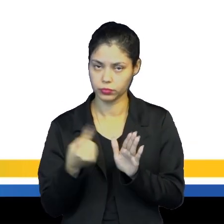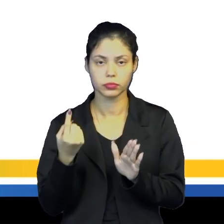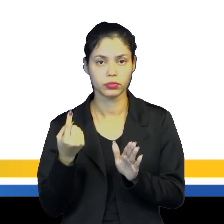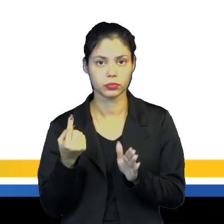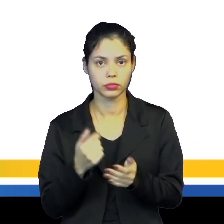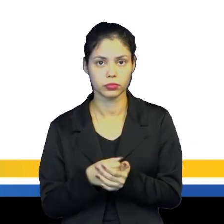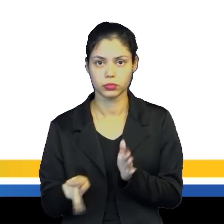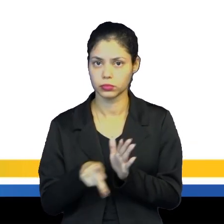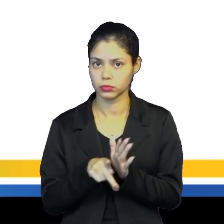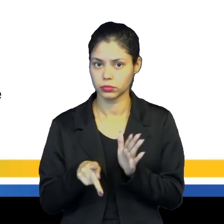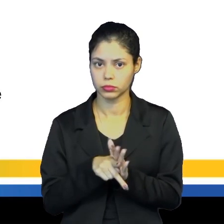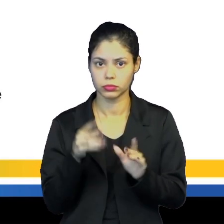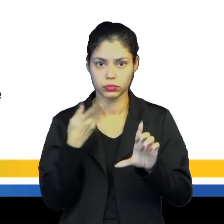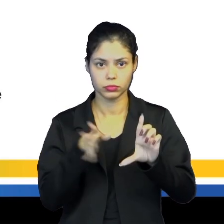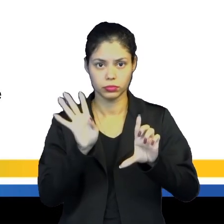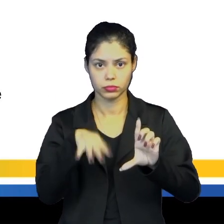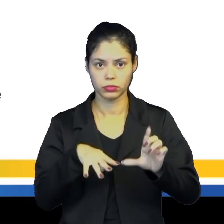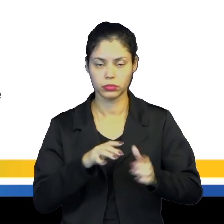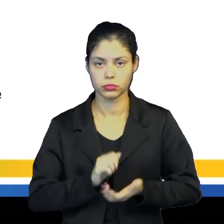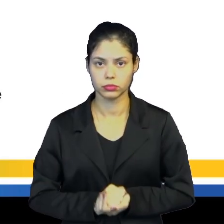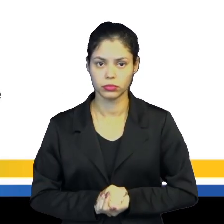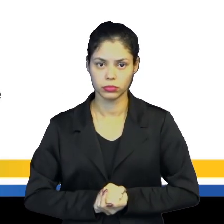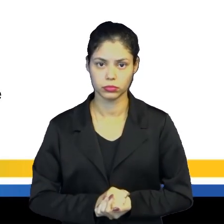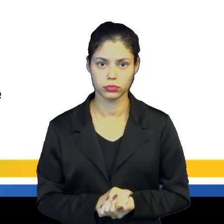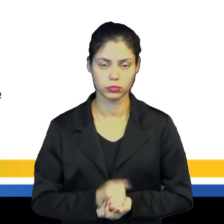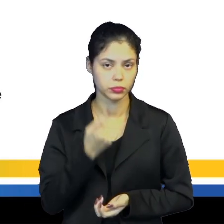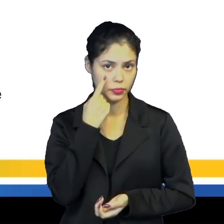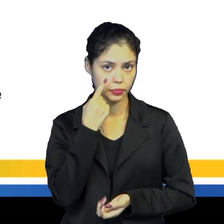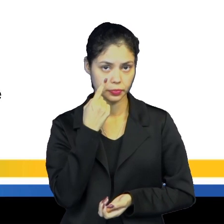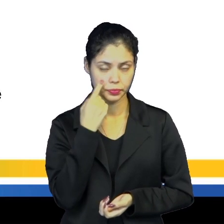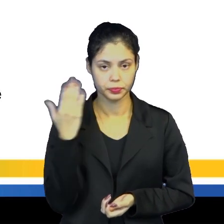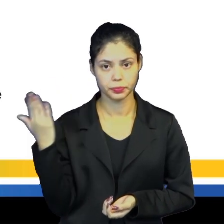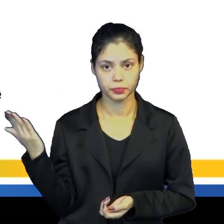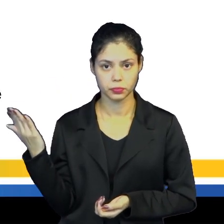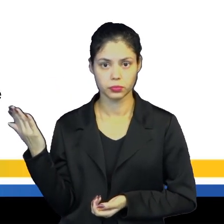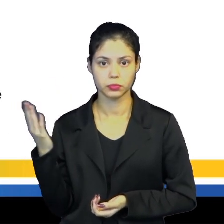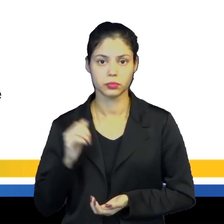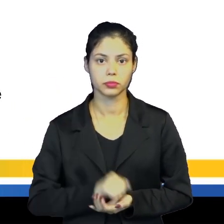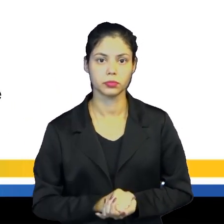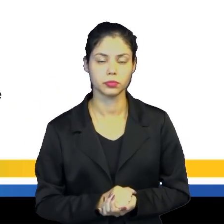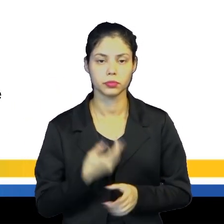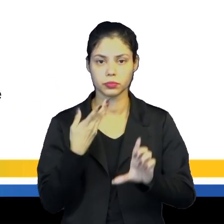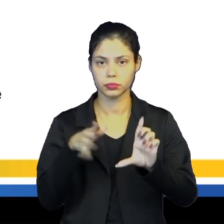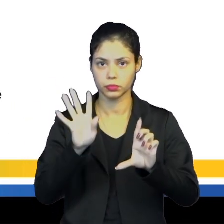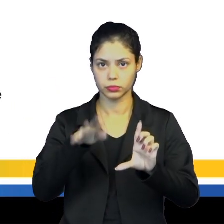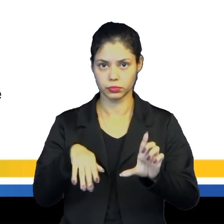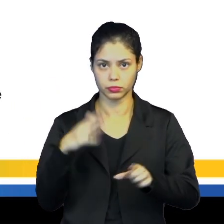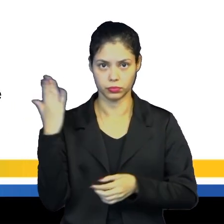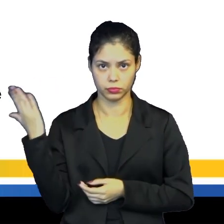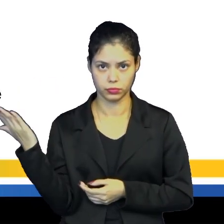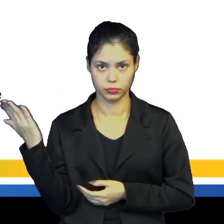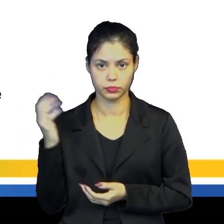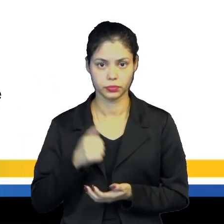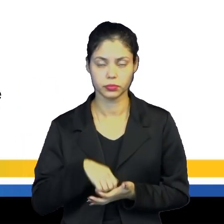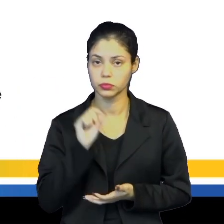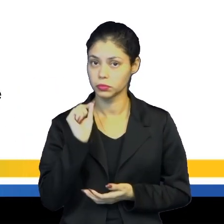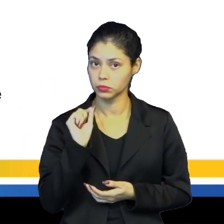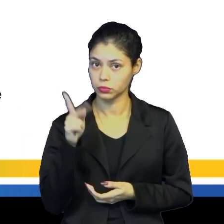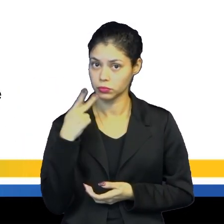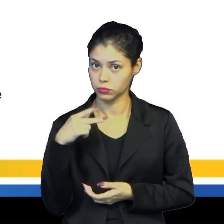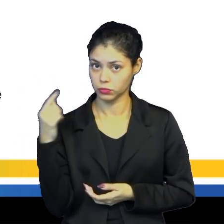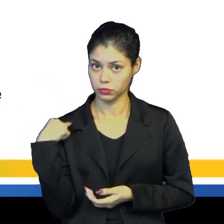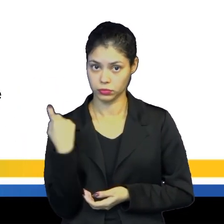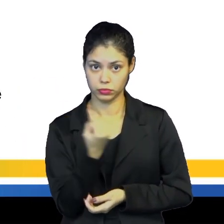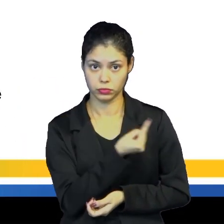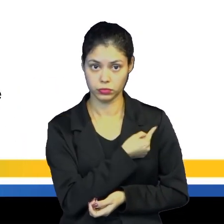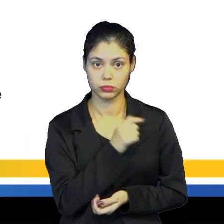coisa a ser posto na tabela. Observe aí, nessa tabela aí, o que a gente disse lá